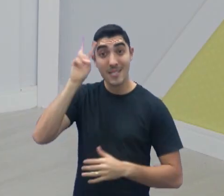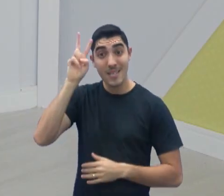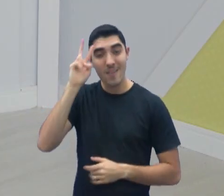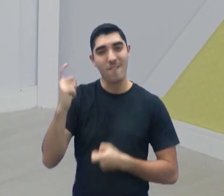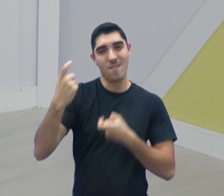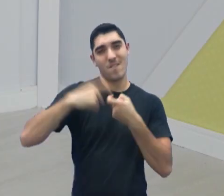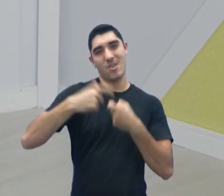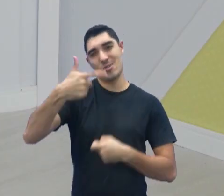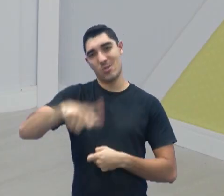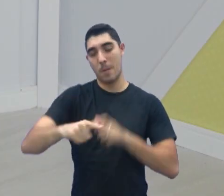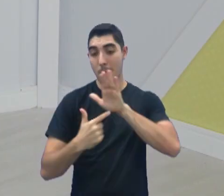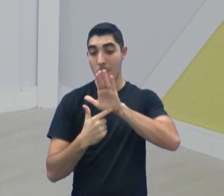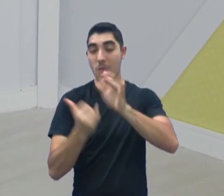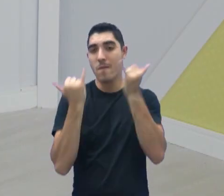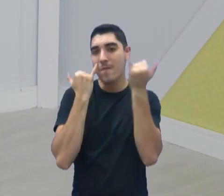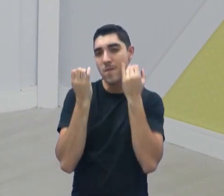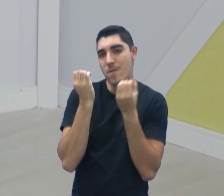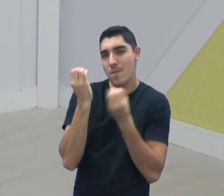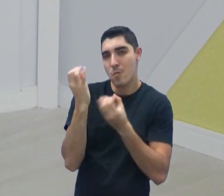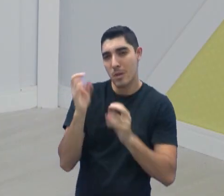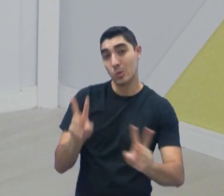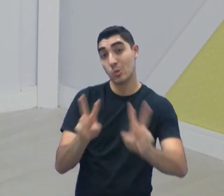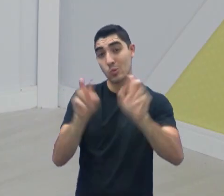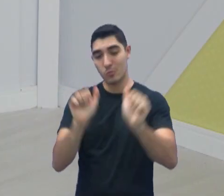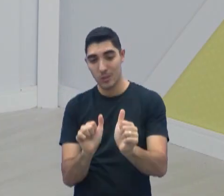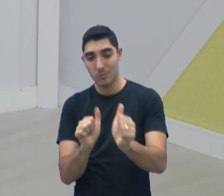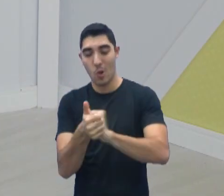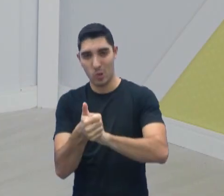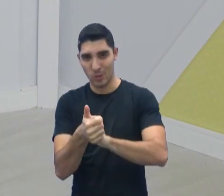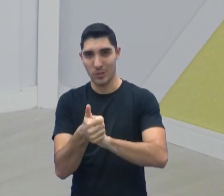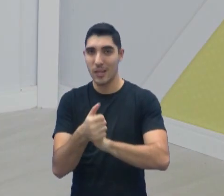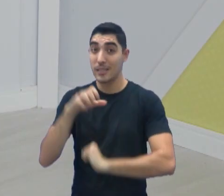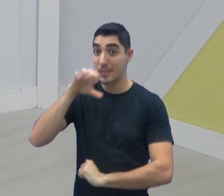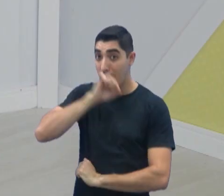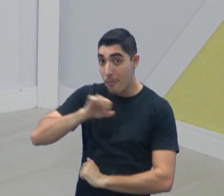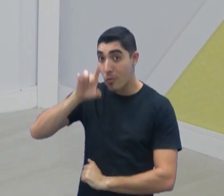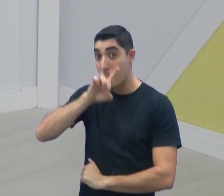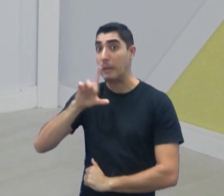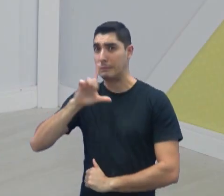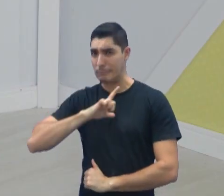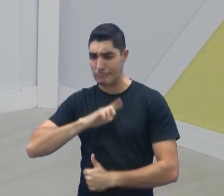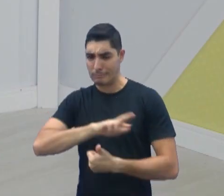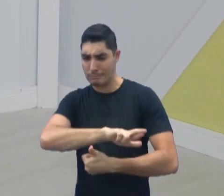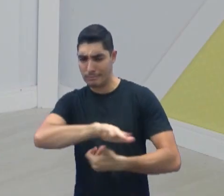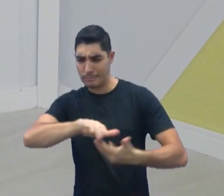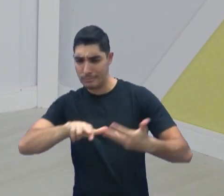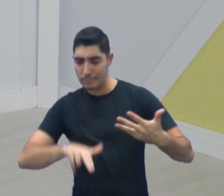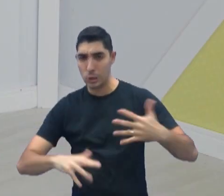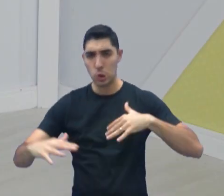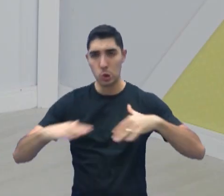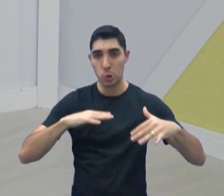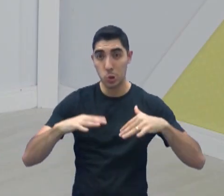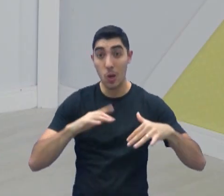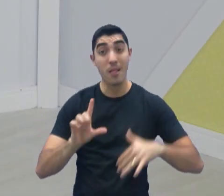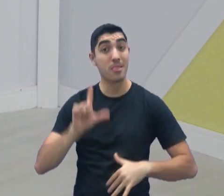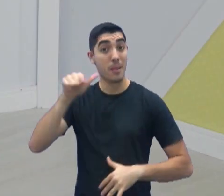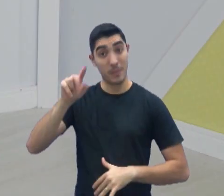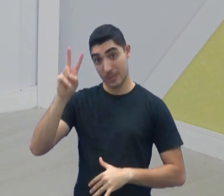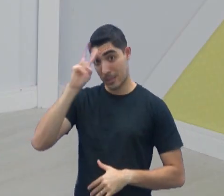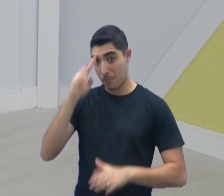deixar muito bem informado sobre os assuntos do final de semana. E ó, tá cheio de esporte neste final de semana pra gente repercutir na